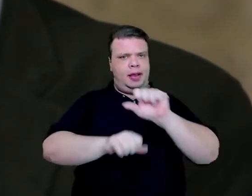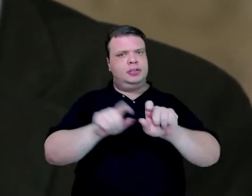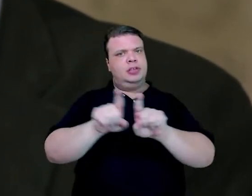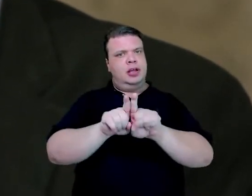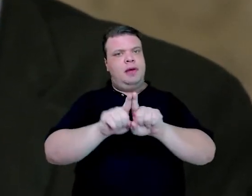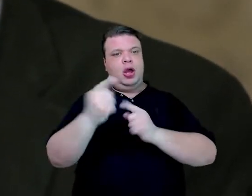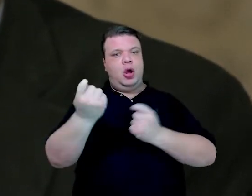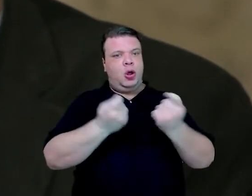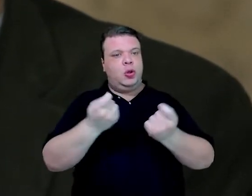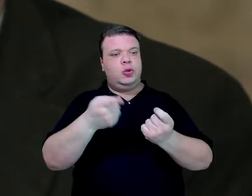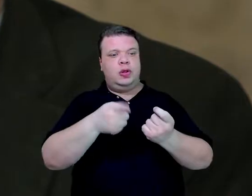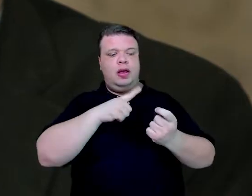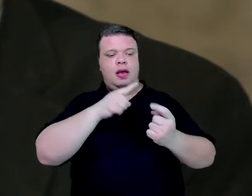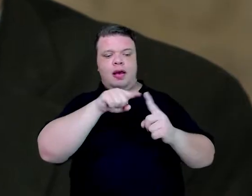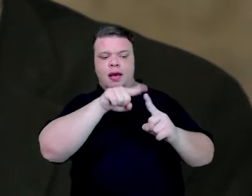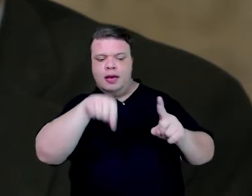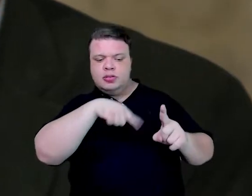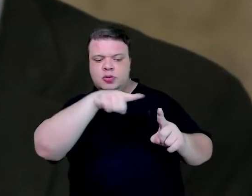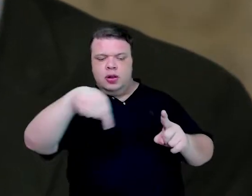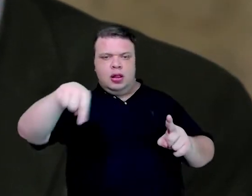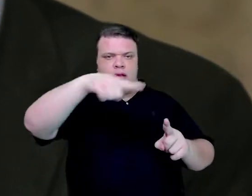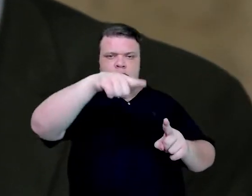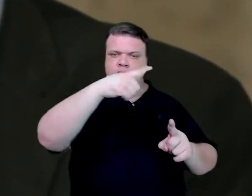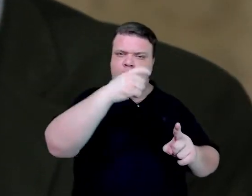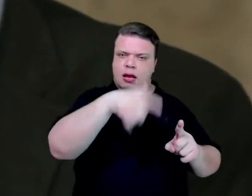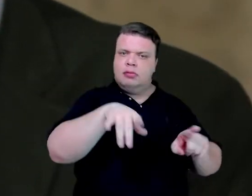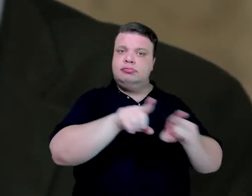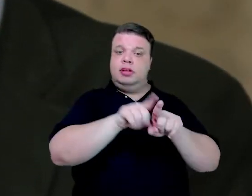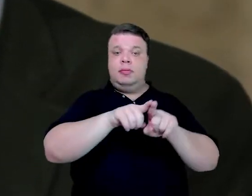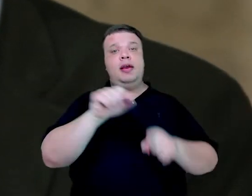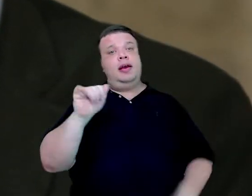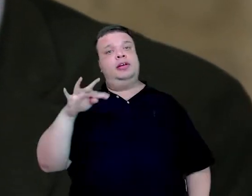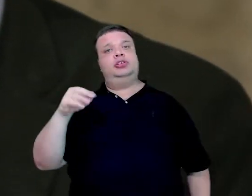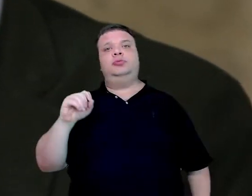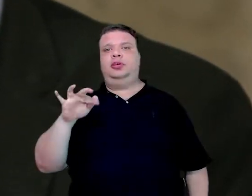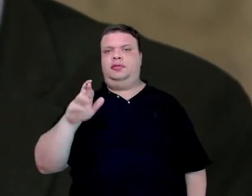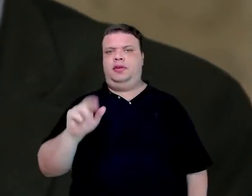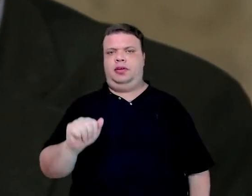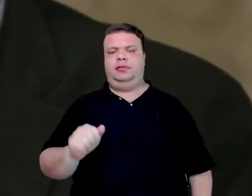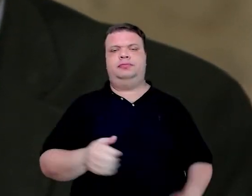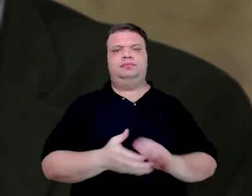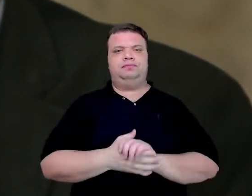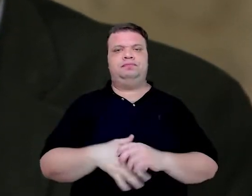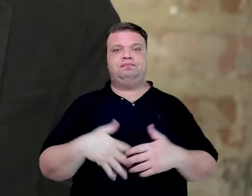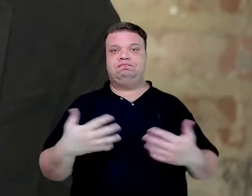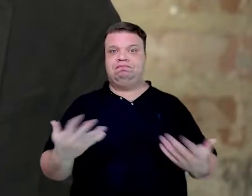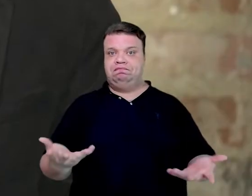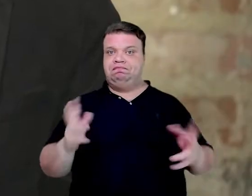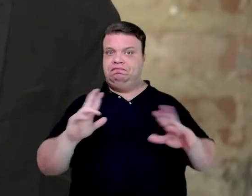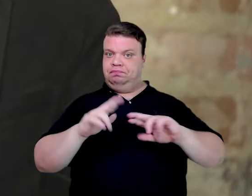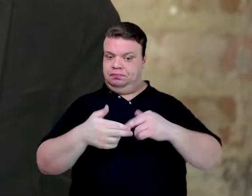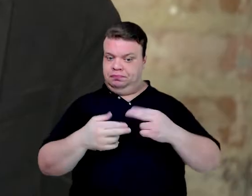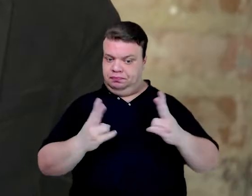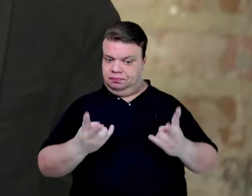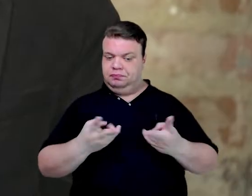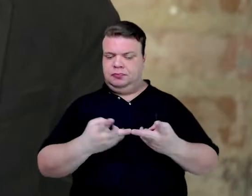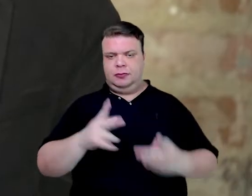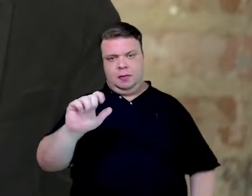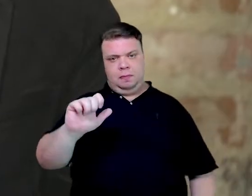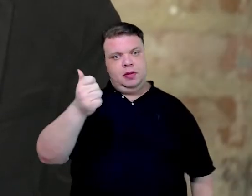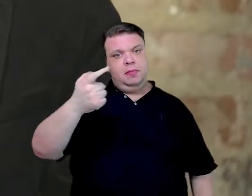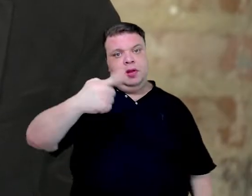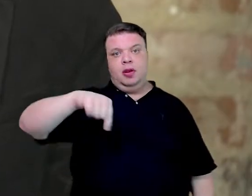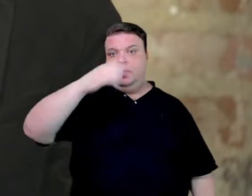porque interfere e controla a circulação oceânica e, consequentemente, a atmosfera também. Sendo